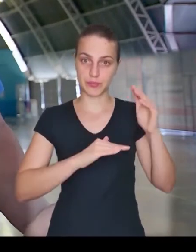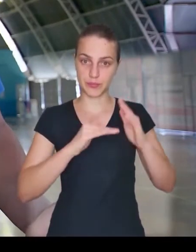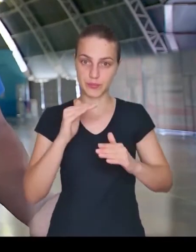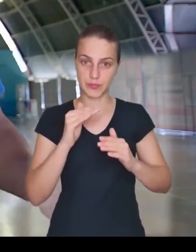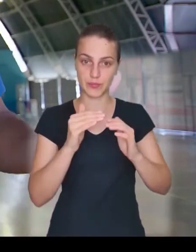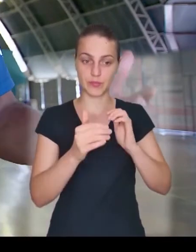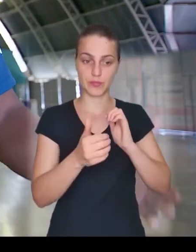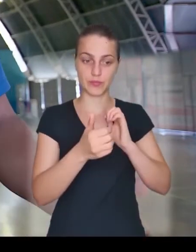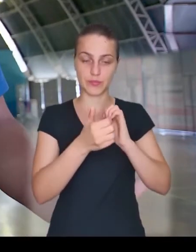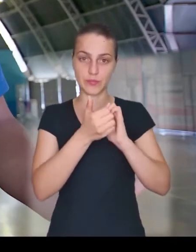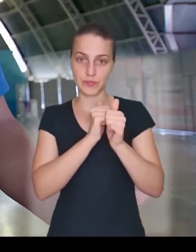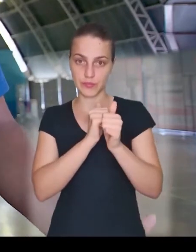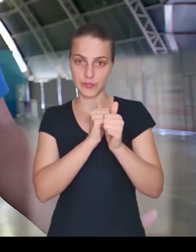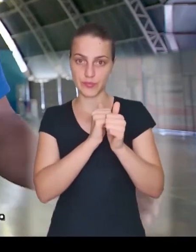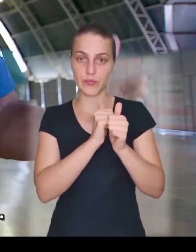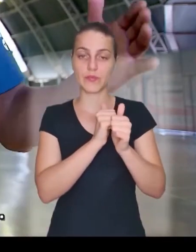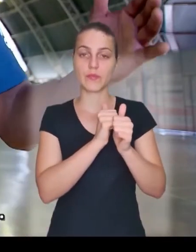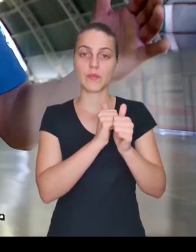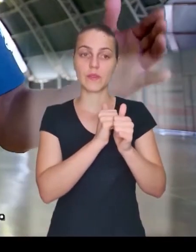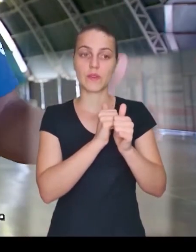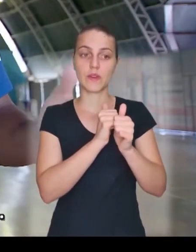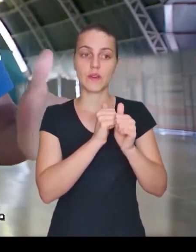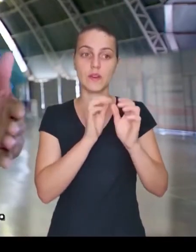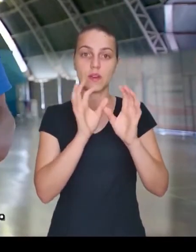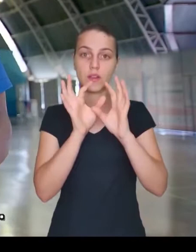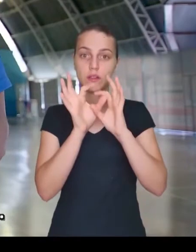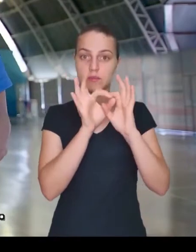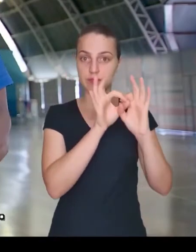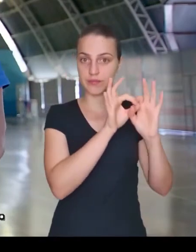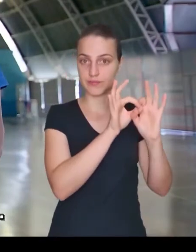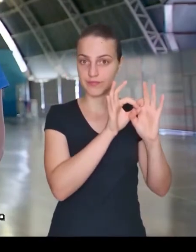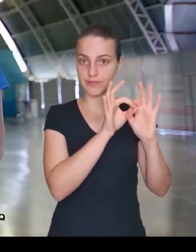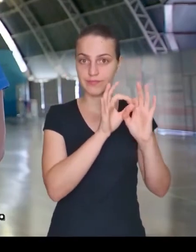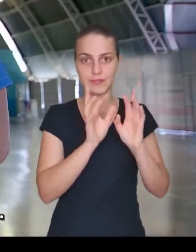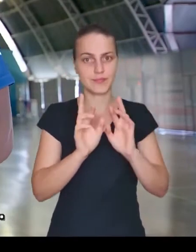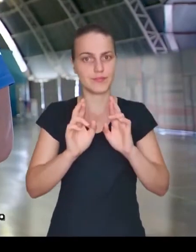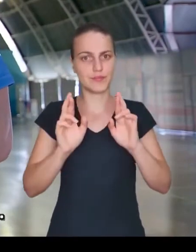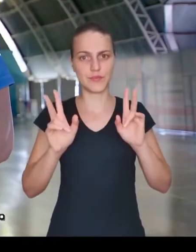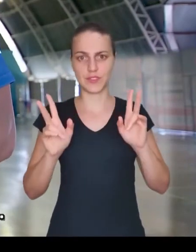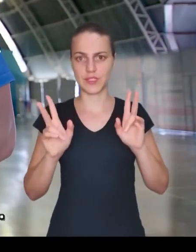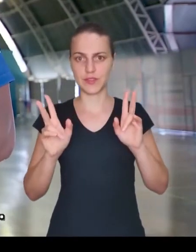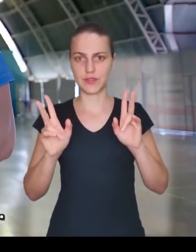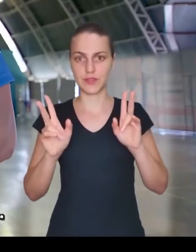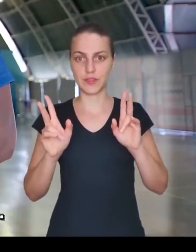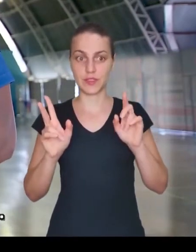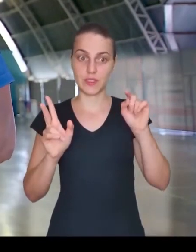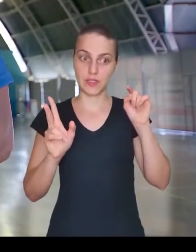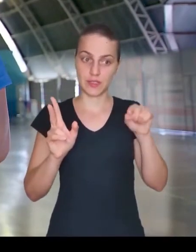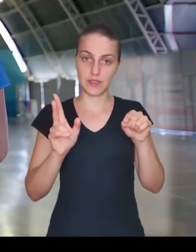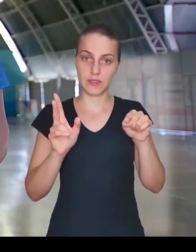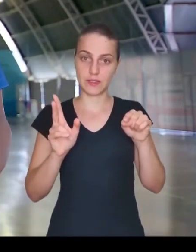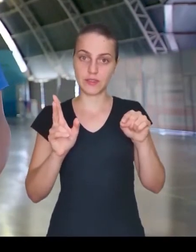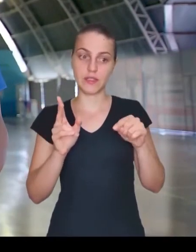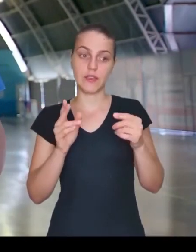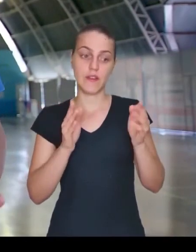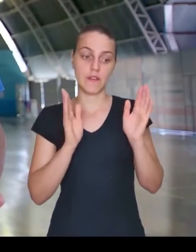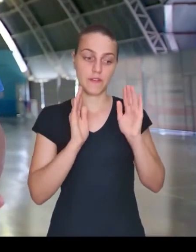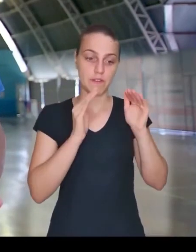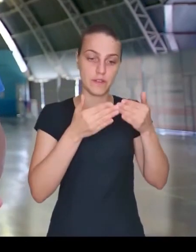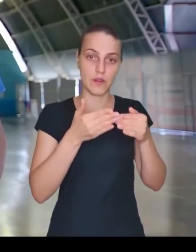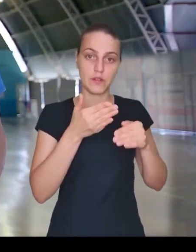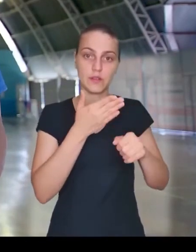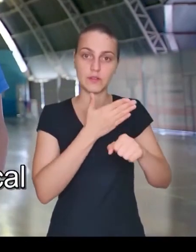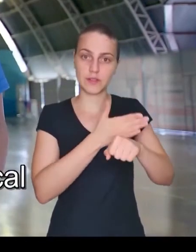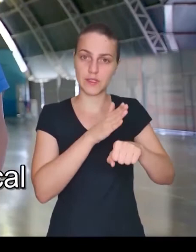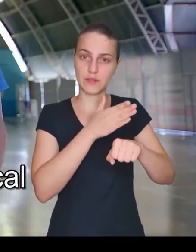convencional, ele tem o clube, quando ele treina, ele dedica o tempo dele para treinamento e competições. O atleta paralímpico de